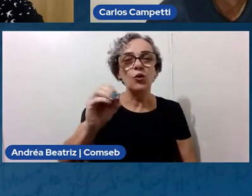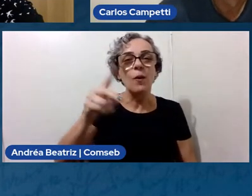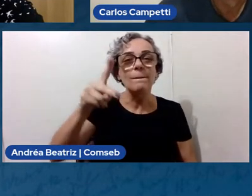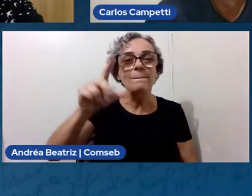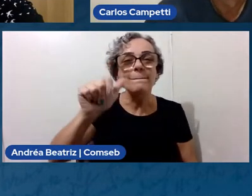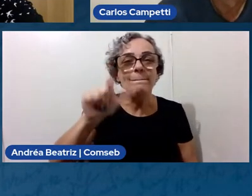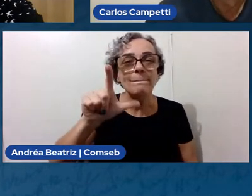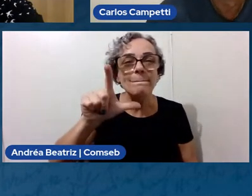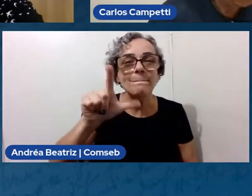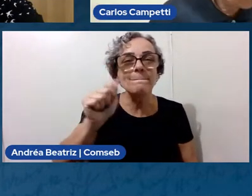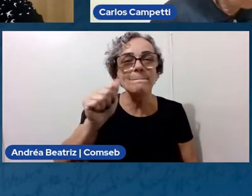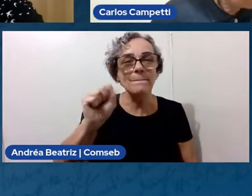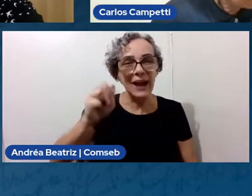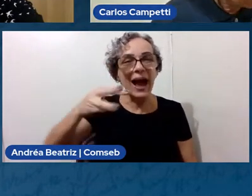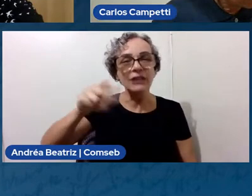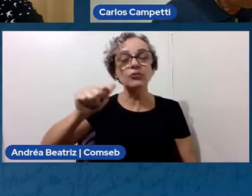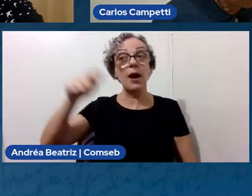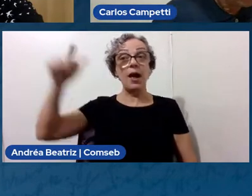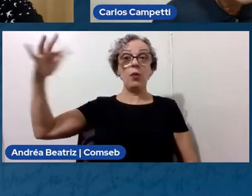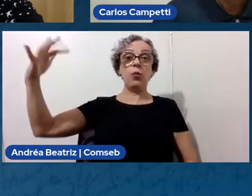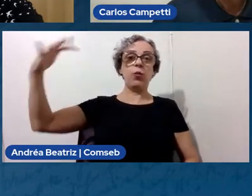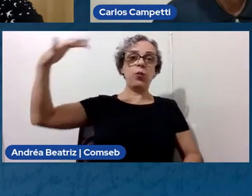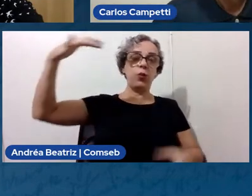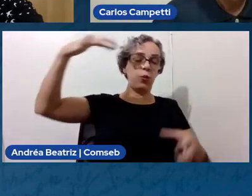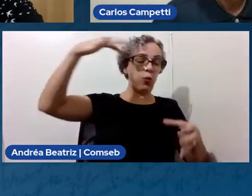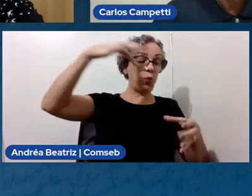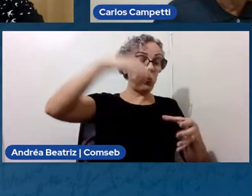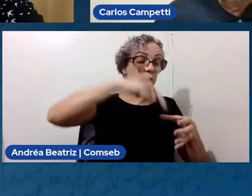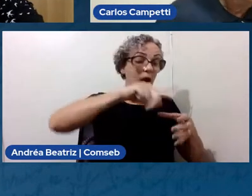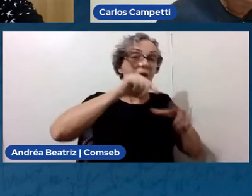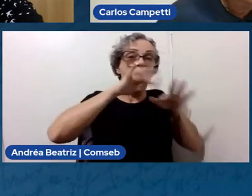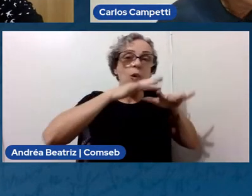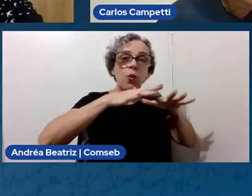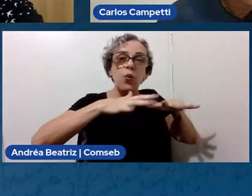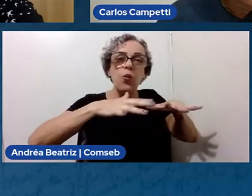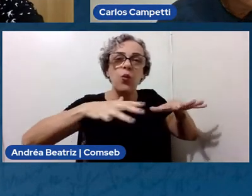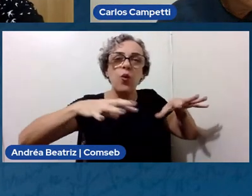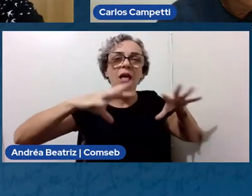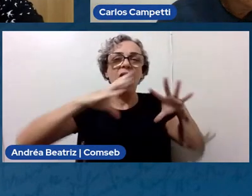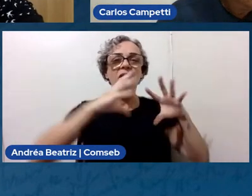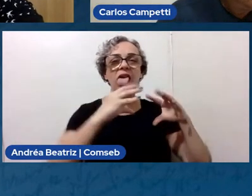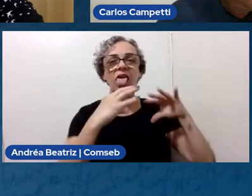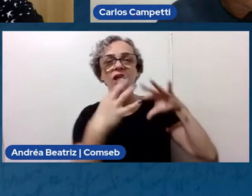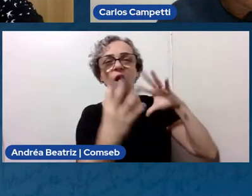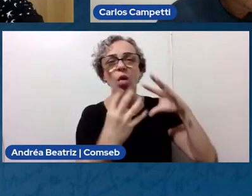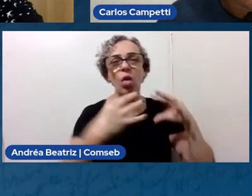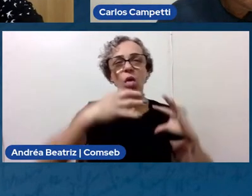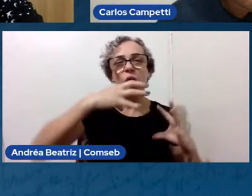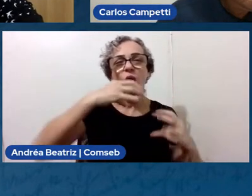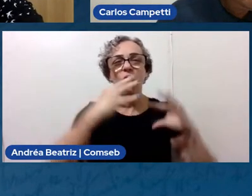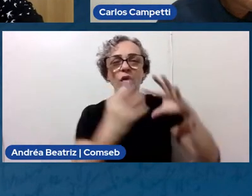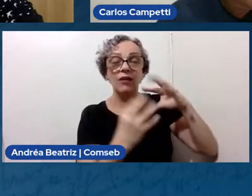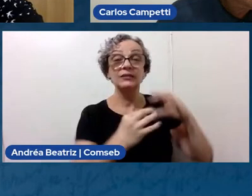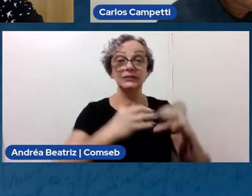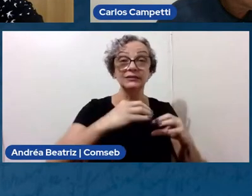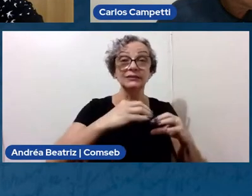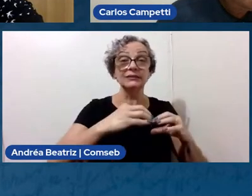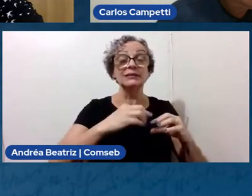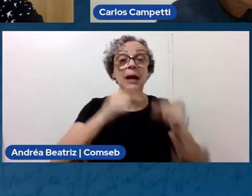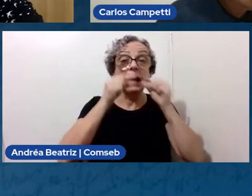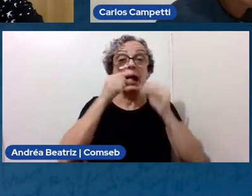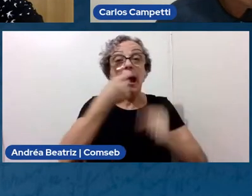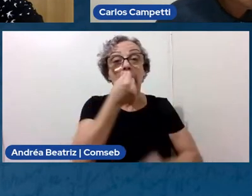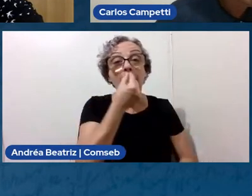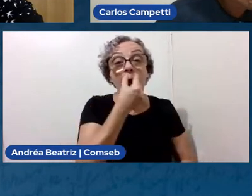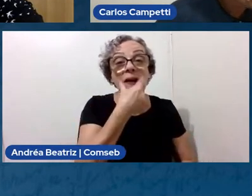invadiu todos os mares com uma massa viscosa, aquela geleia cósmica que André Luiz menciona, né?